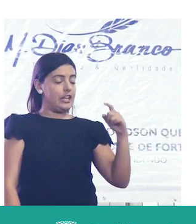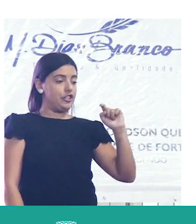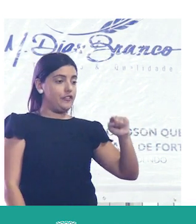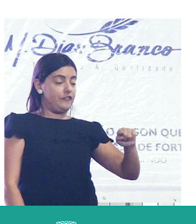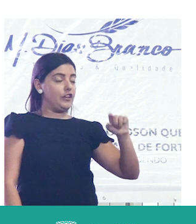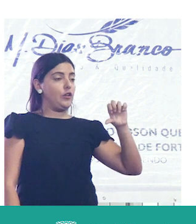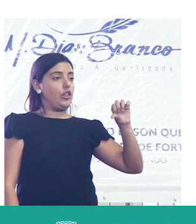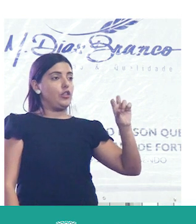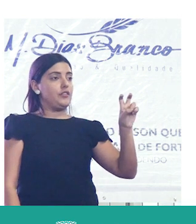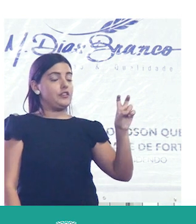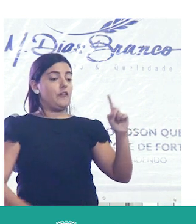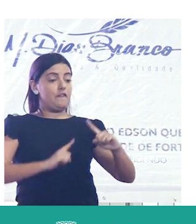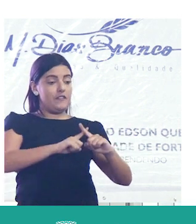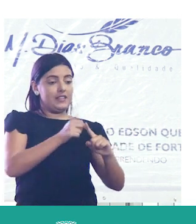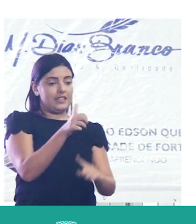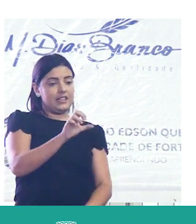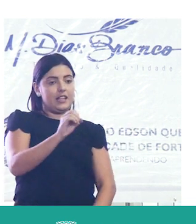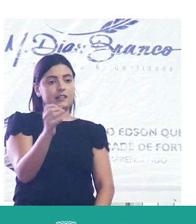7,95 vezes 10 a quarta